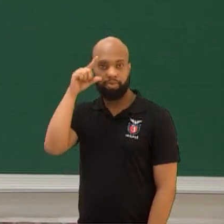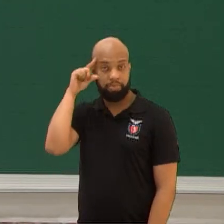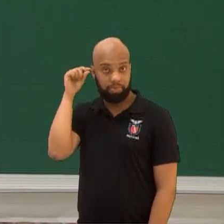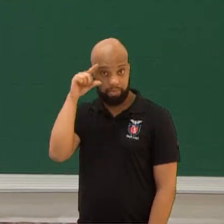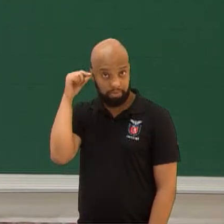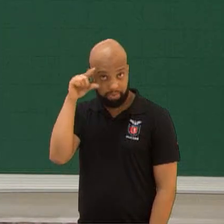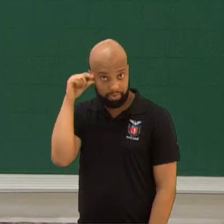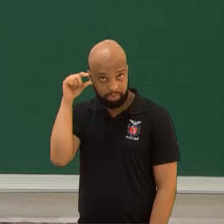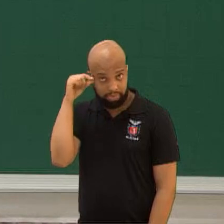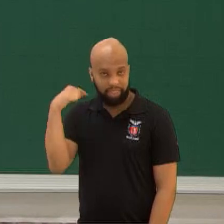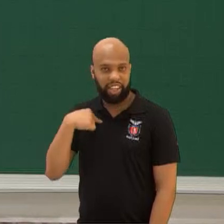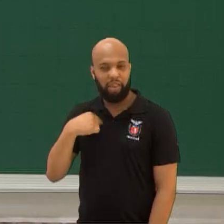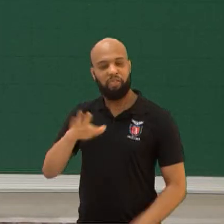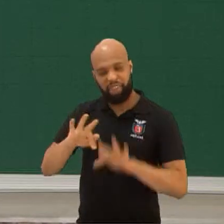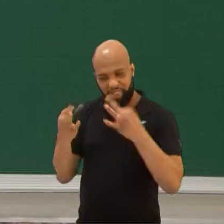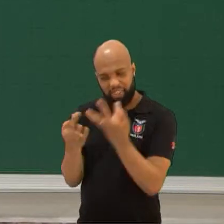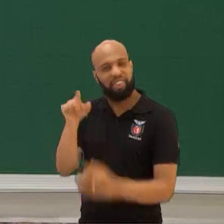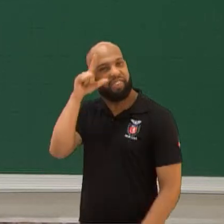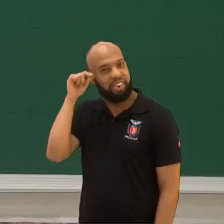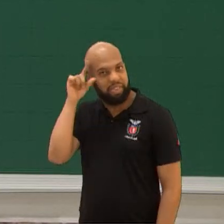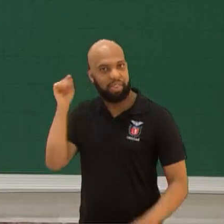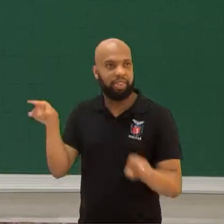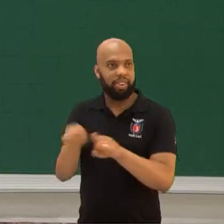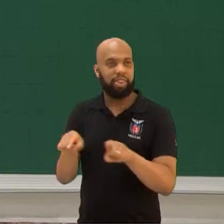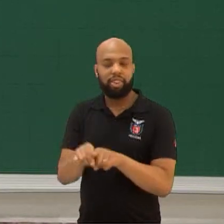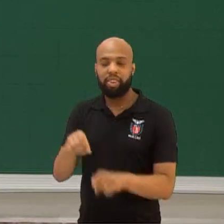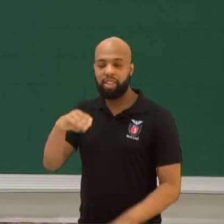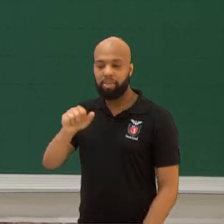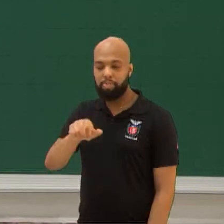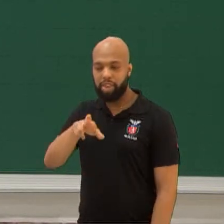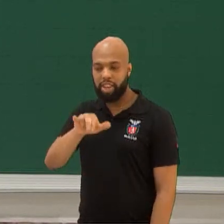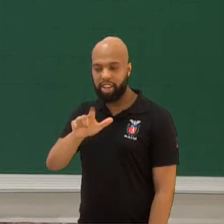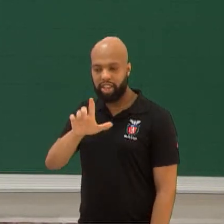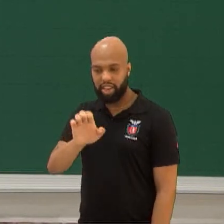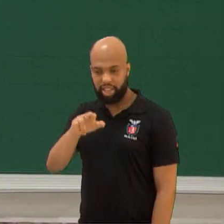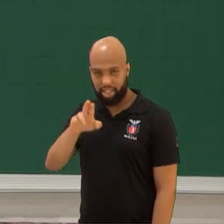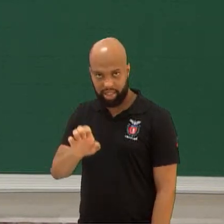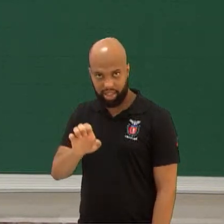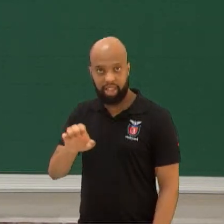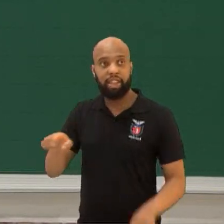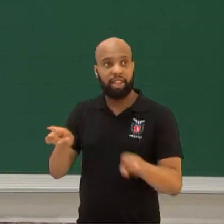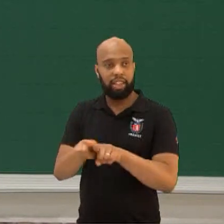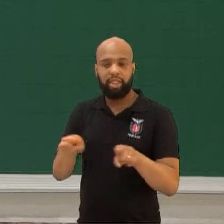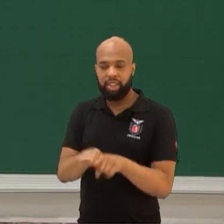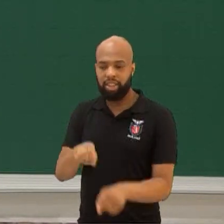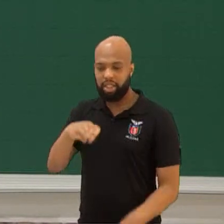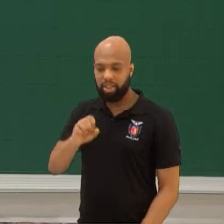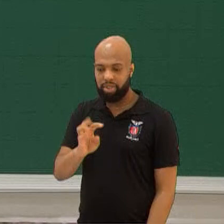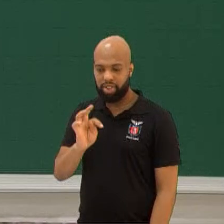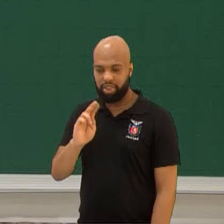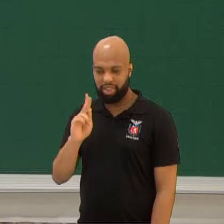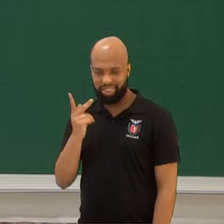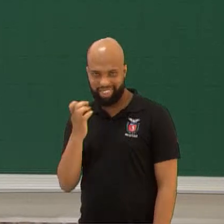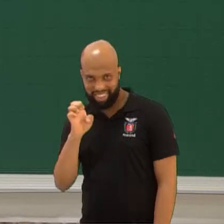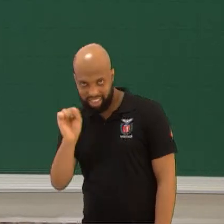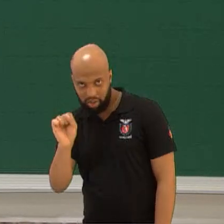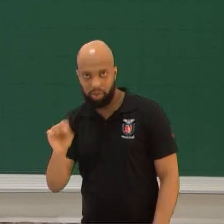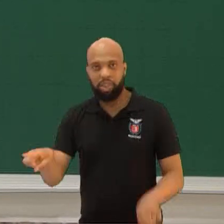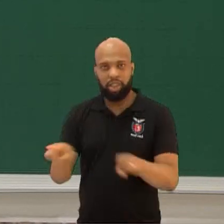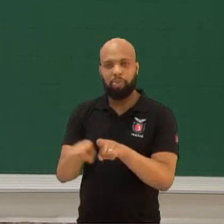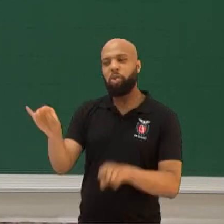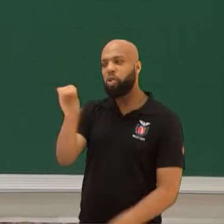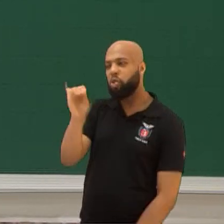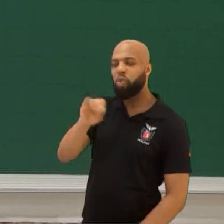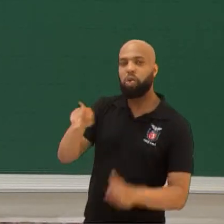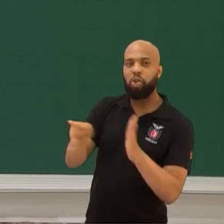Guarapuava, tenho parente aí, viu? A Marilene Jesus, o Ark Samuel, Matheus Miranda Sabino, manda um oi para professor,